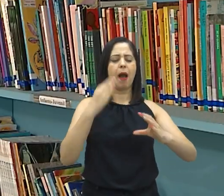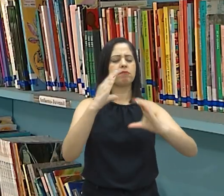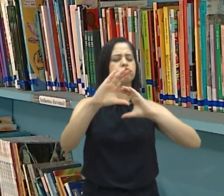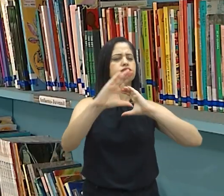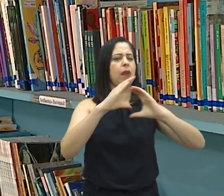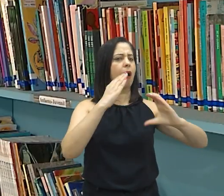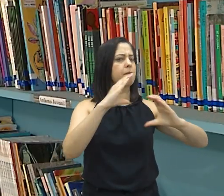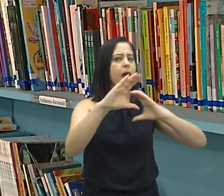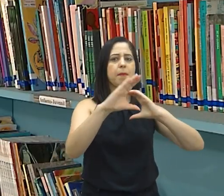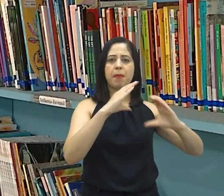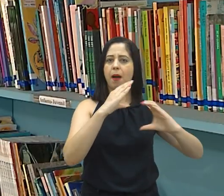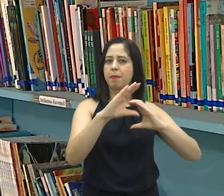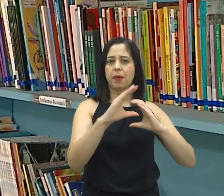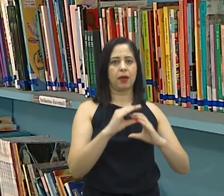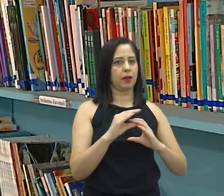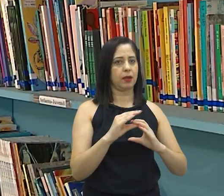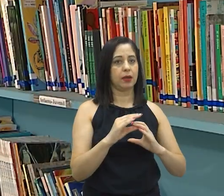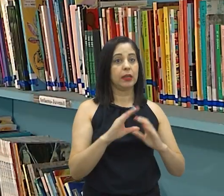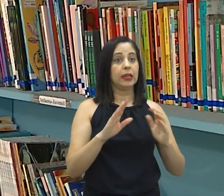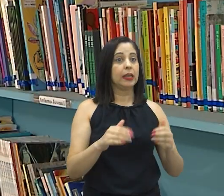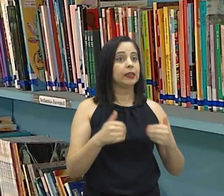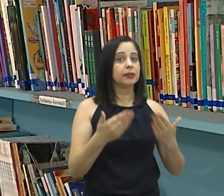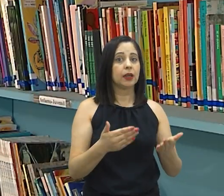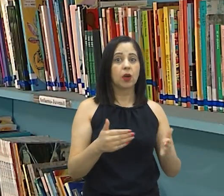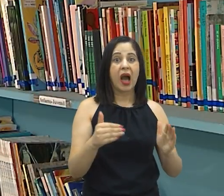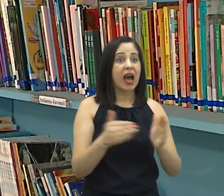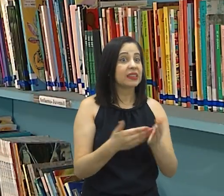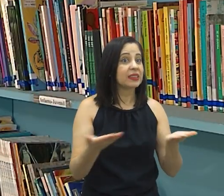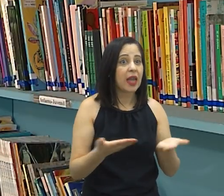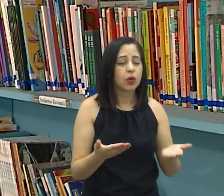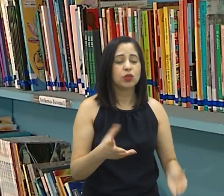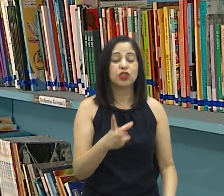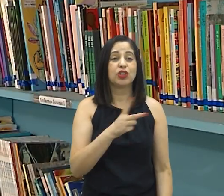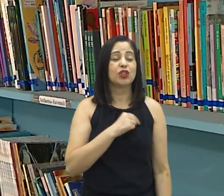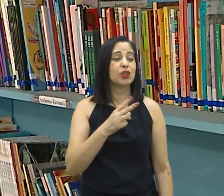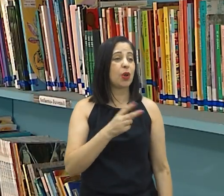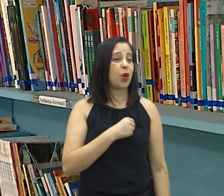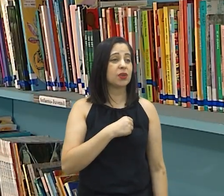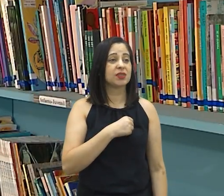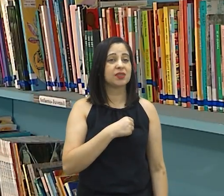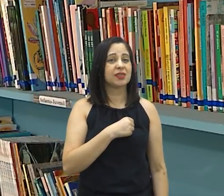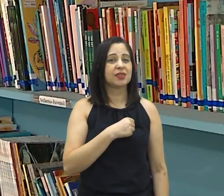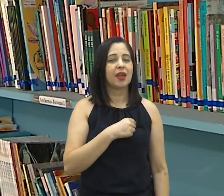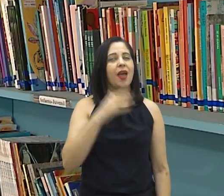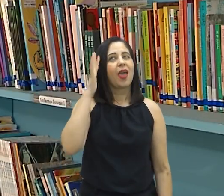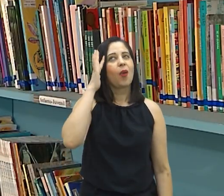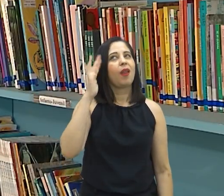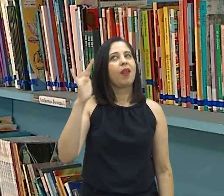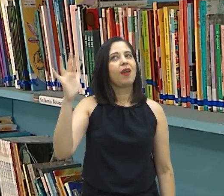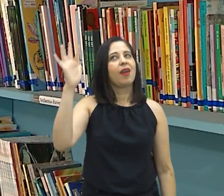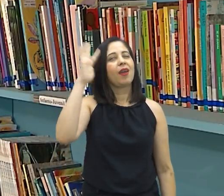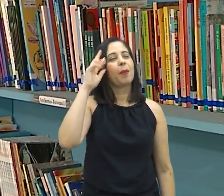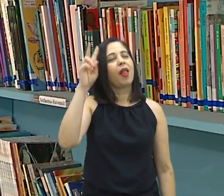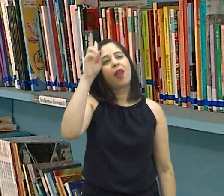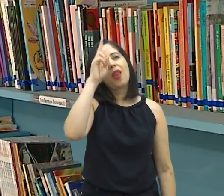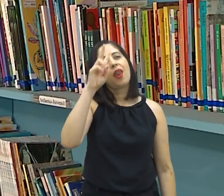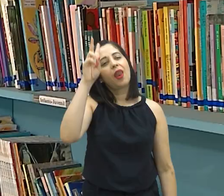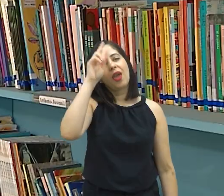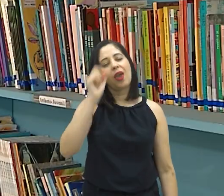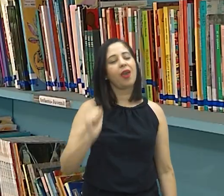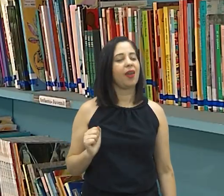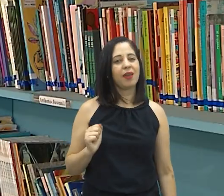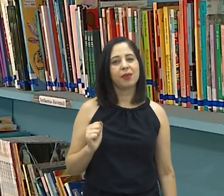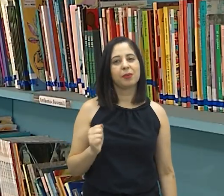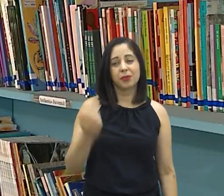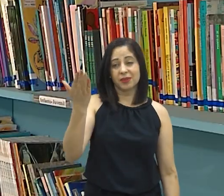da música, era o aluno cantar o hino nacional. Até hoje eu encontro com pessoas que falam, puxa, sua mãe me fazia cantar o hino, né? Primeiro que eu aprendi a cantar